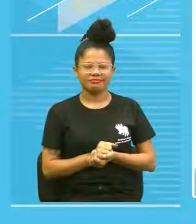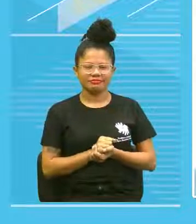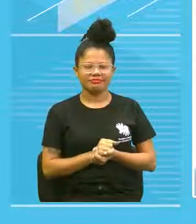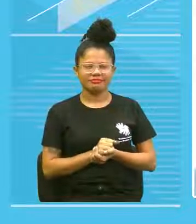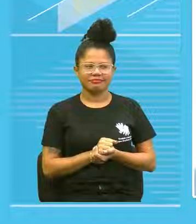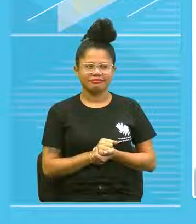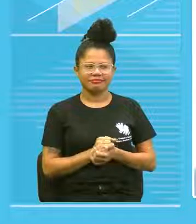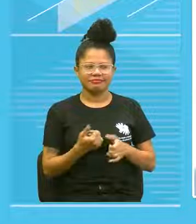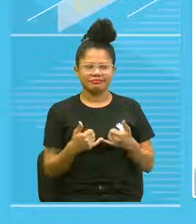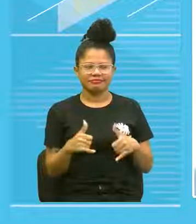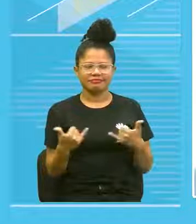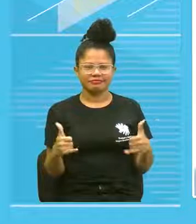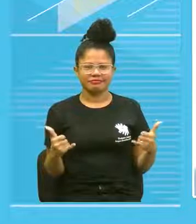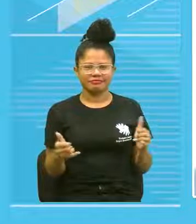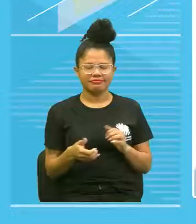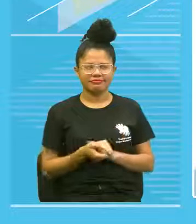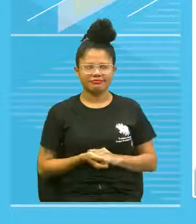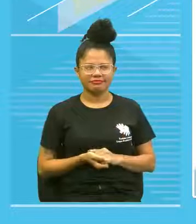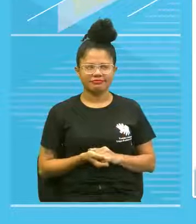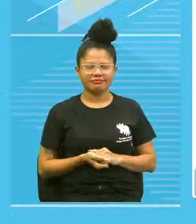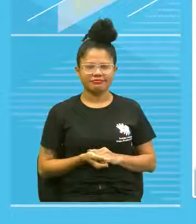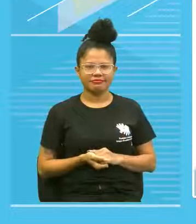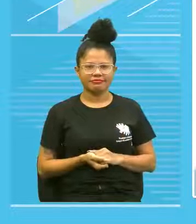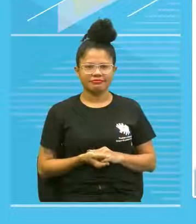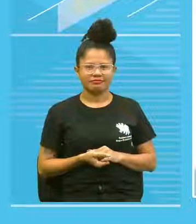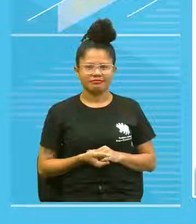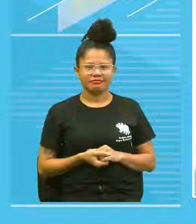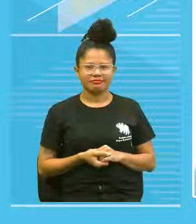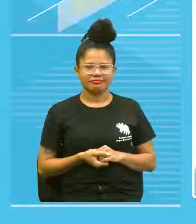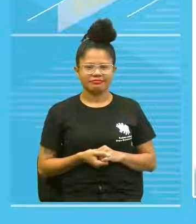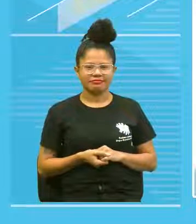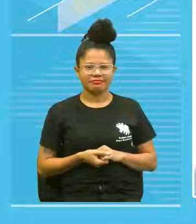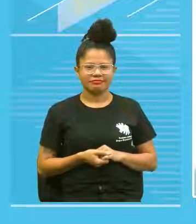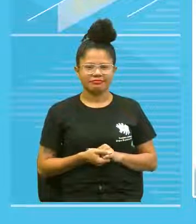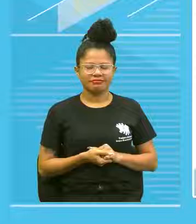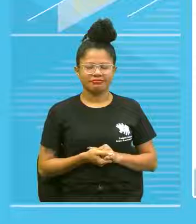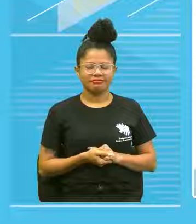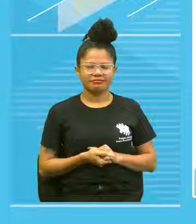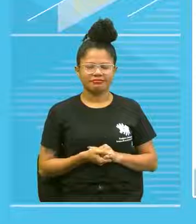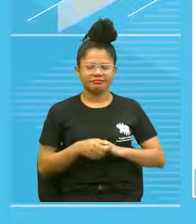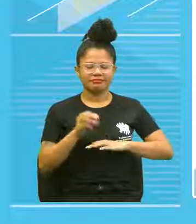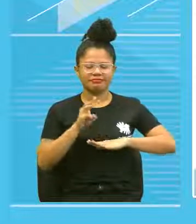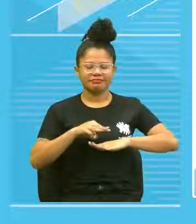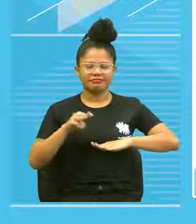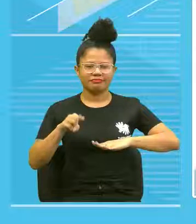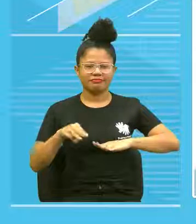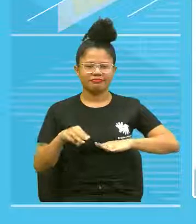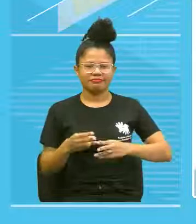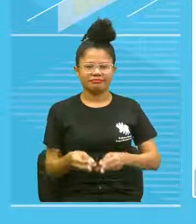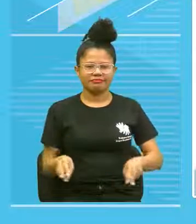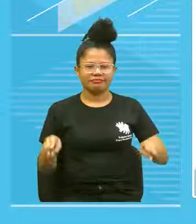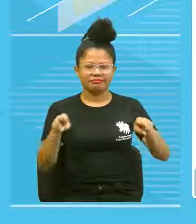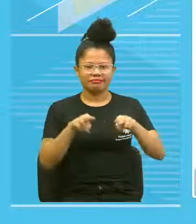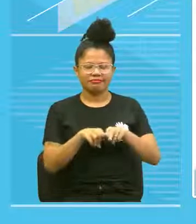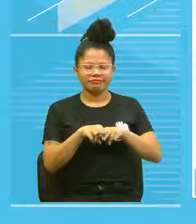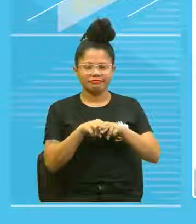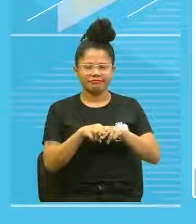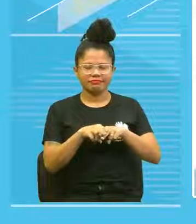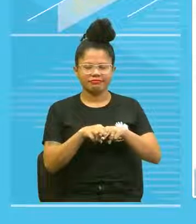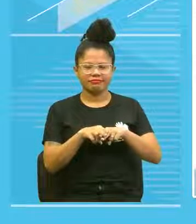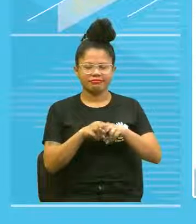o Eletro Olha aí um Eletro magnética nos o nome